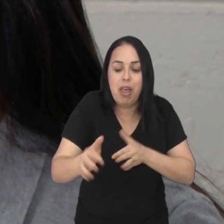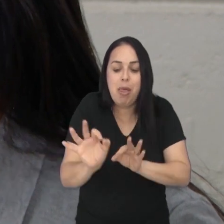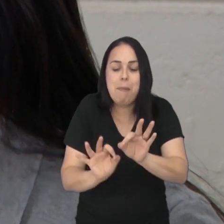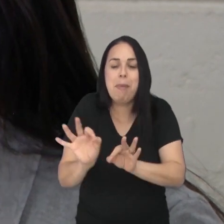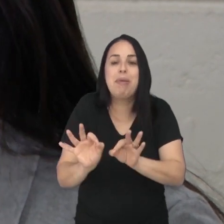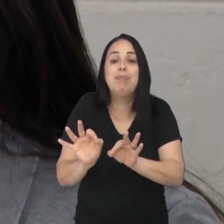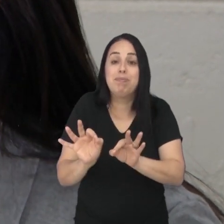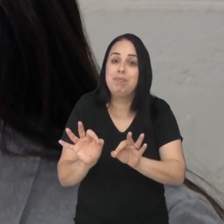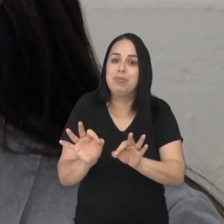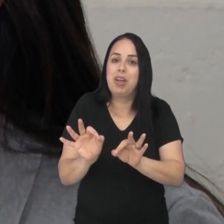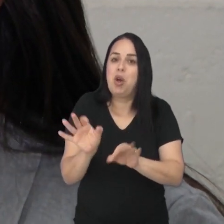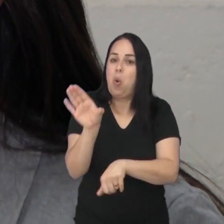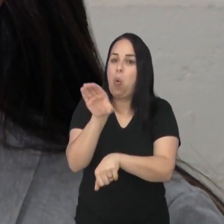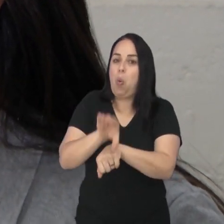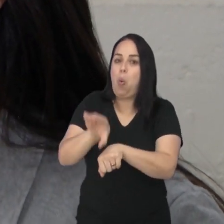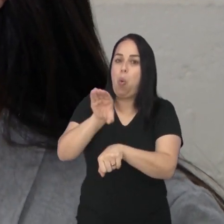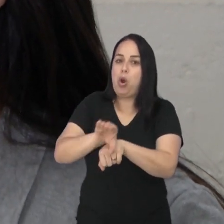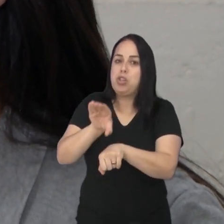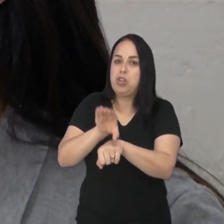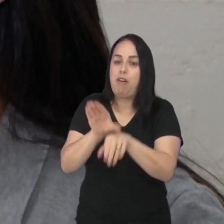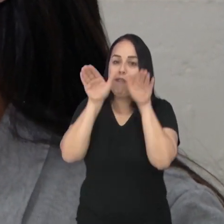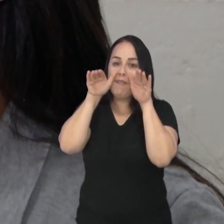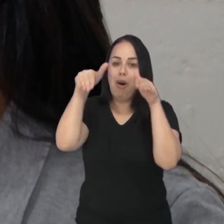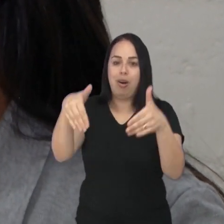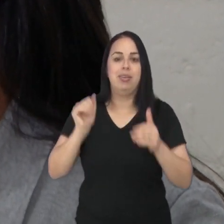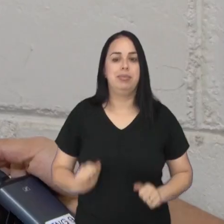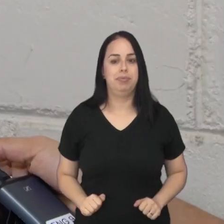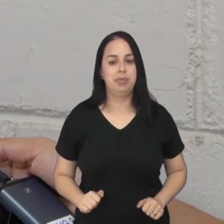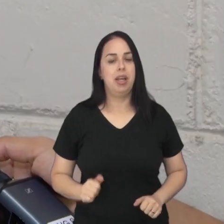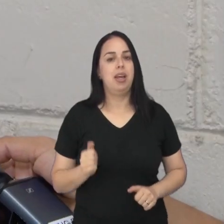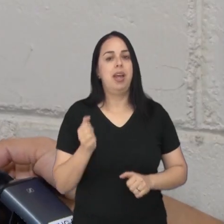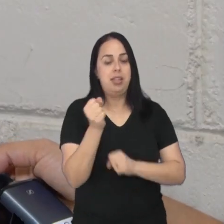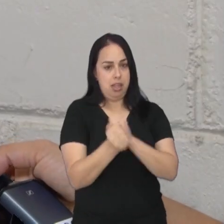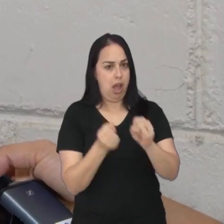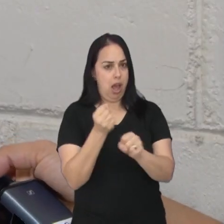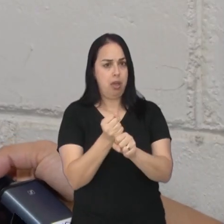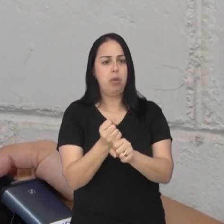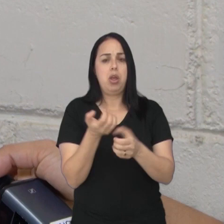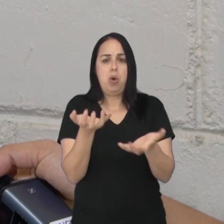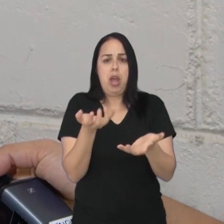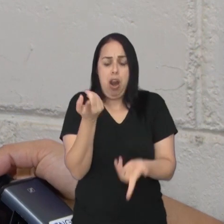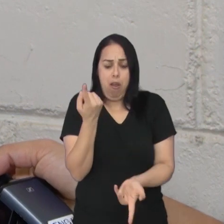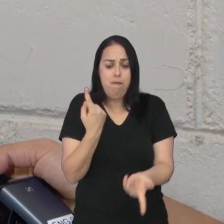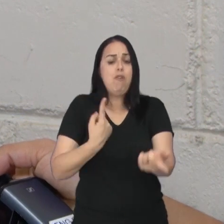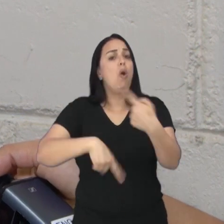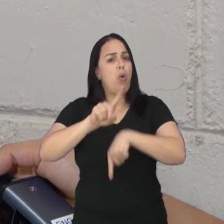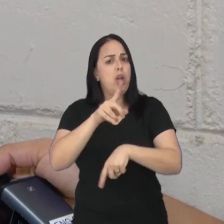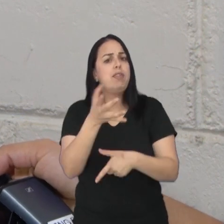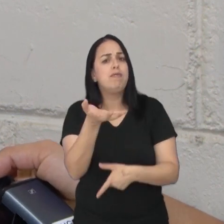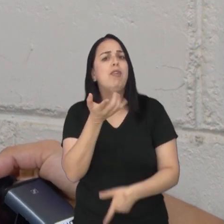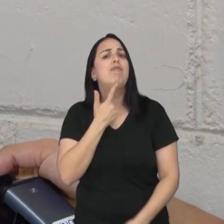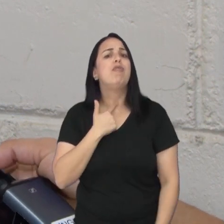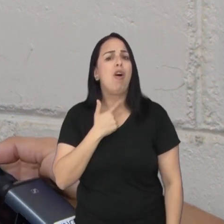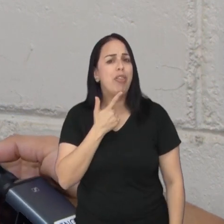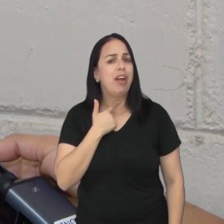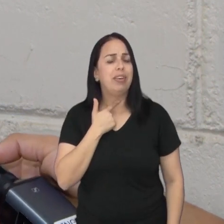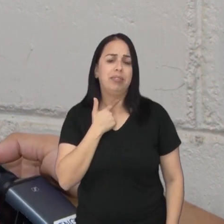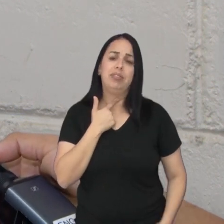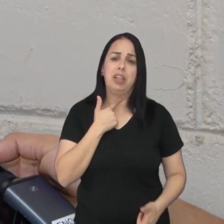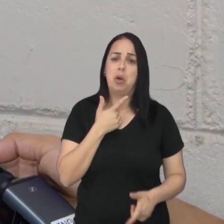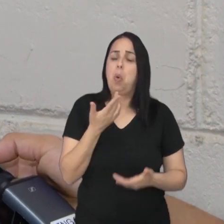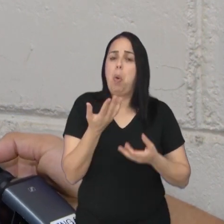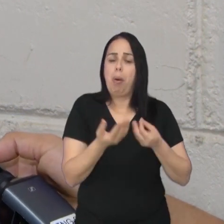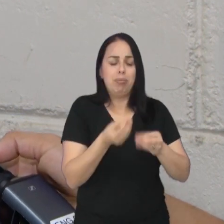de 2024 cursos de especialização. Esse ano eu quero buscar evoluir, como eu falei, né?